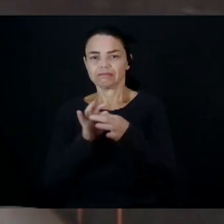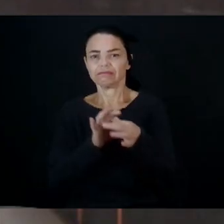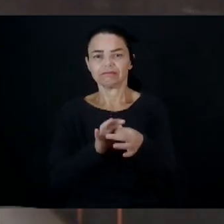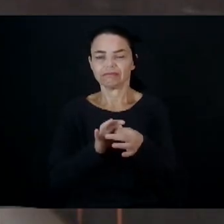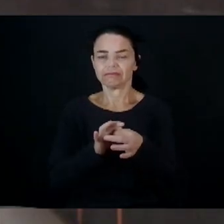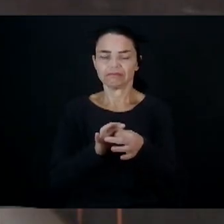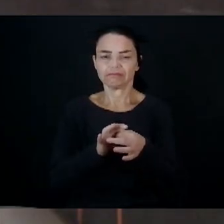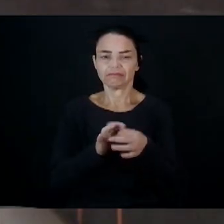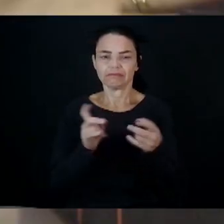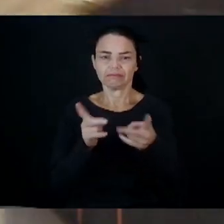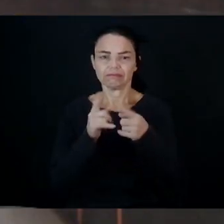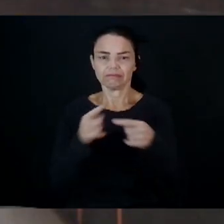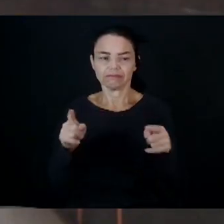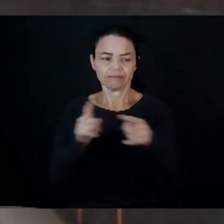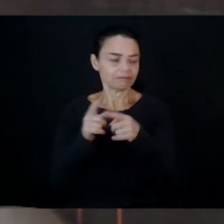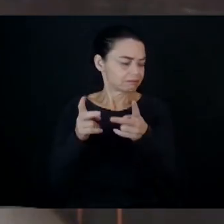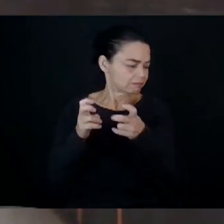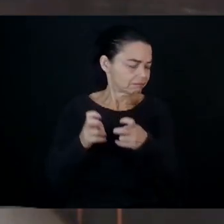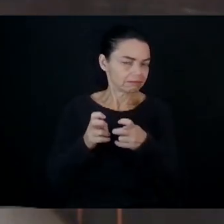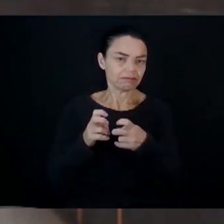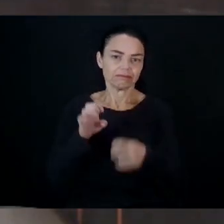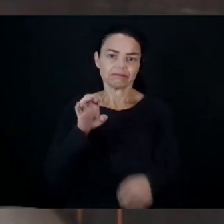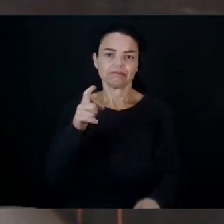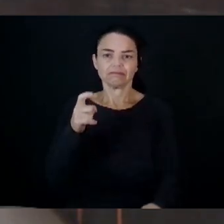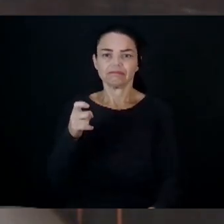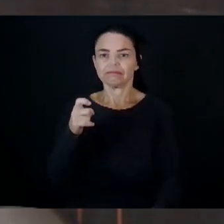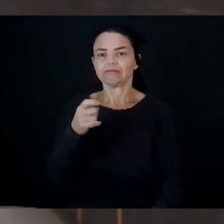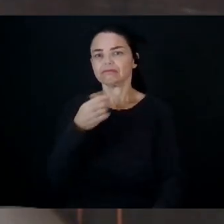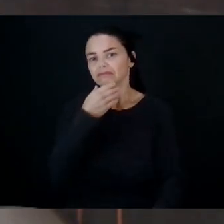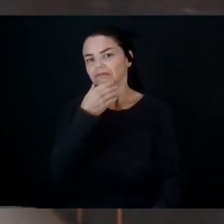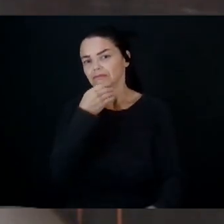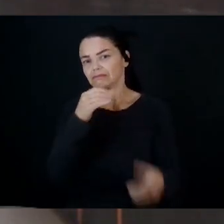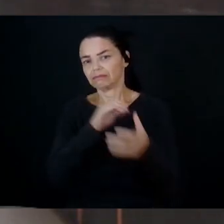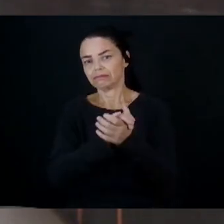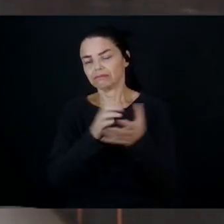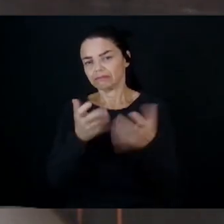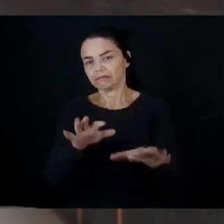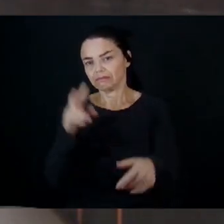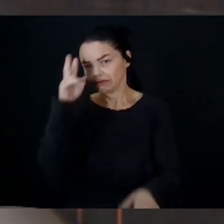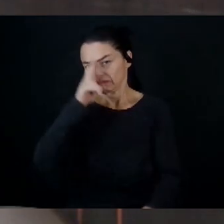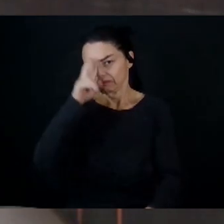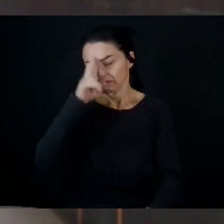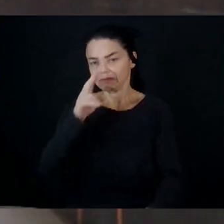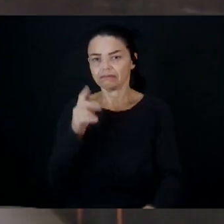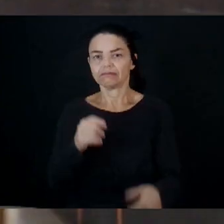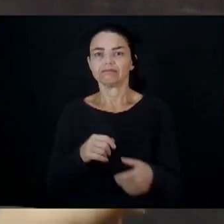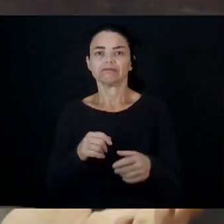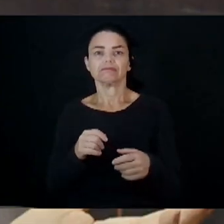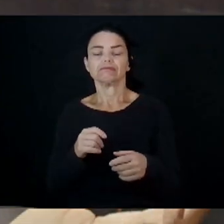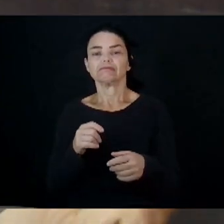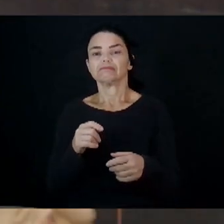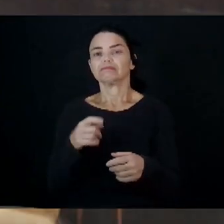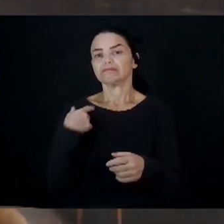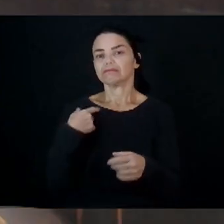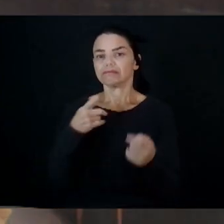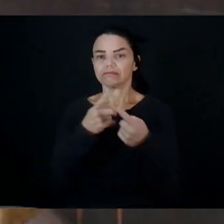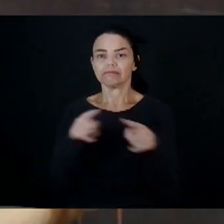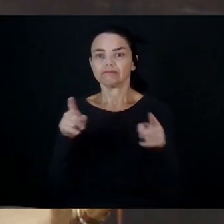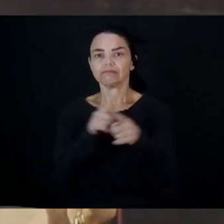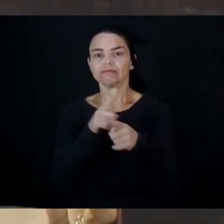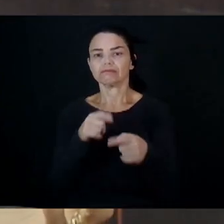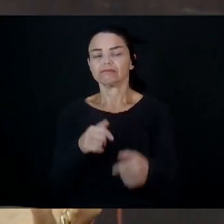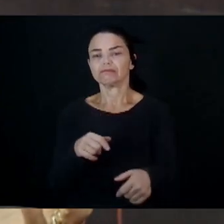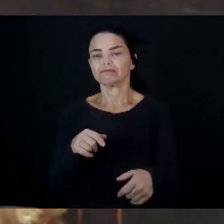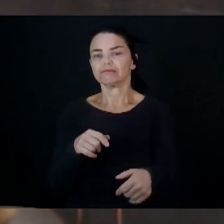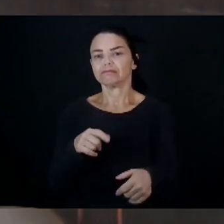tipo de música, sei lá, porque o meu ex ouvia. Eu não gosto, não quero lembrar dele e tal. Mas ele ouvia o estilo de música, mas de repente